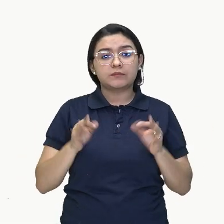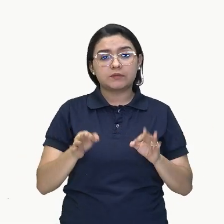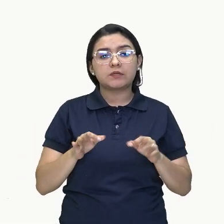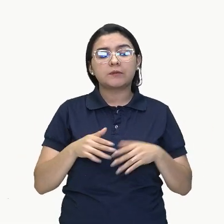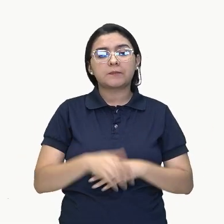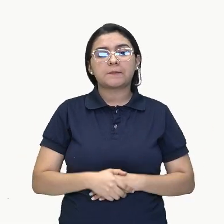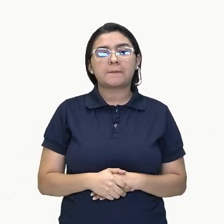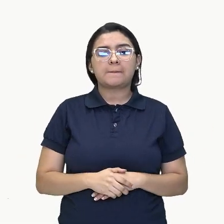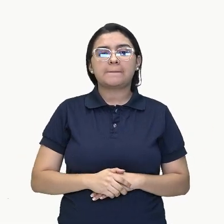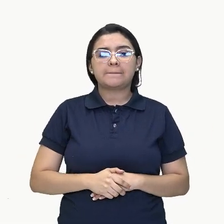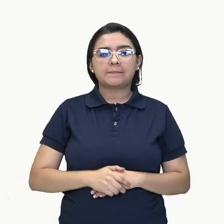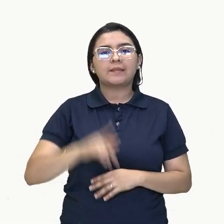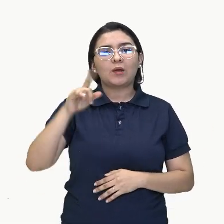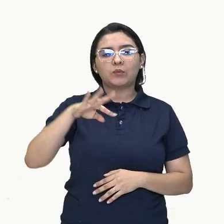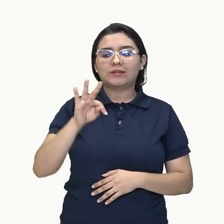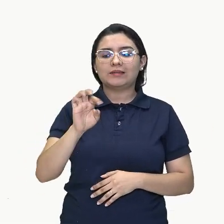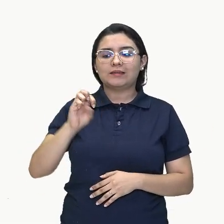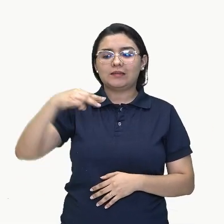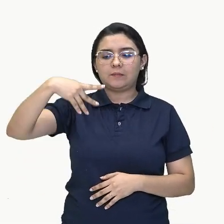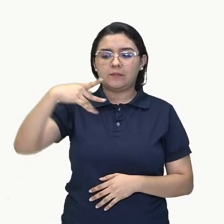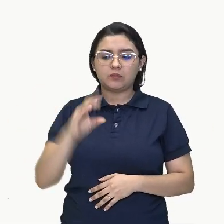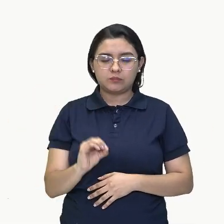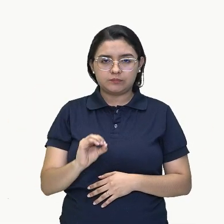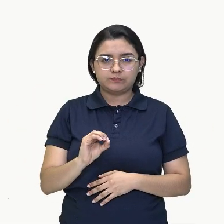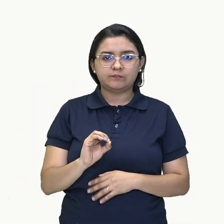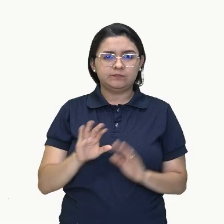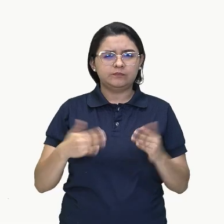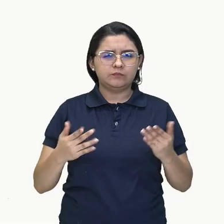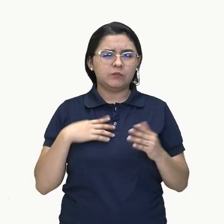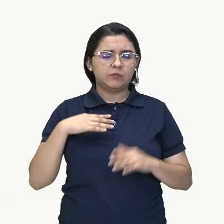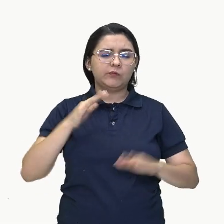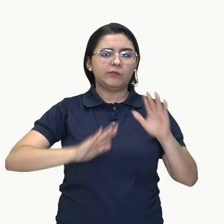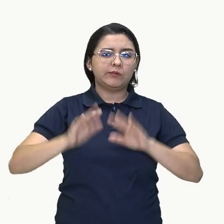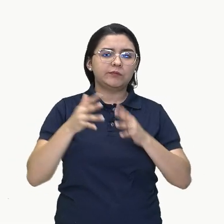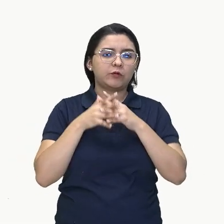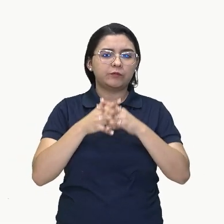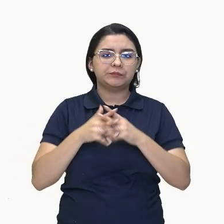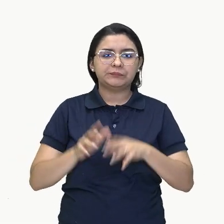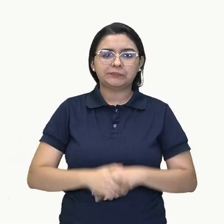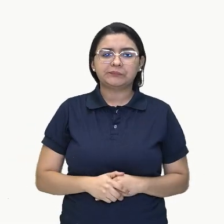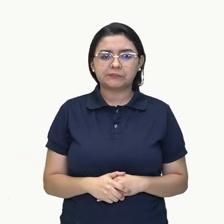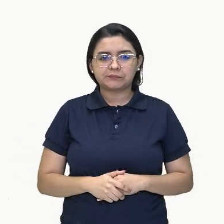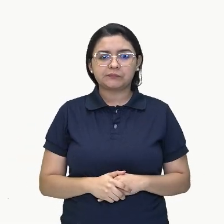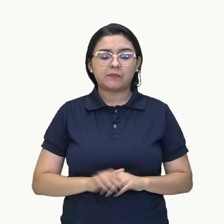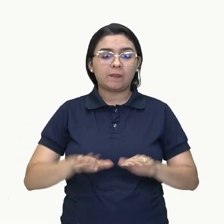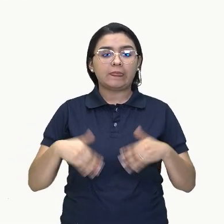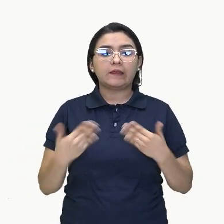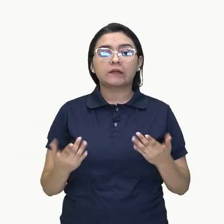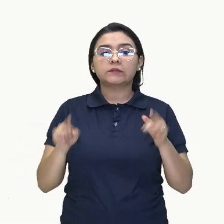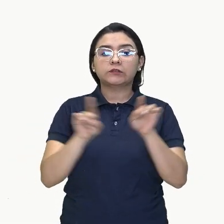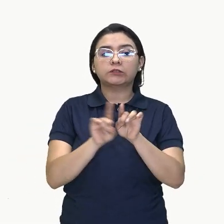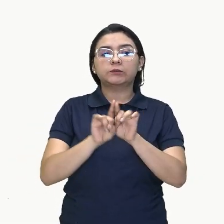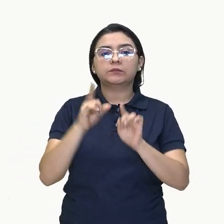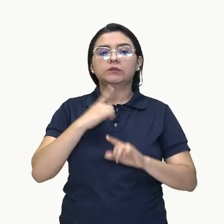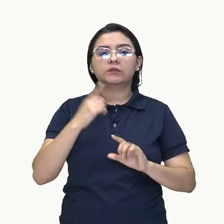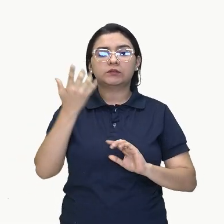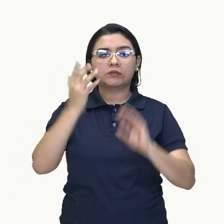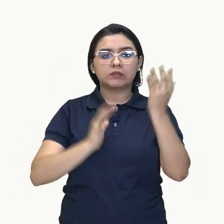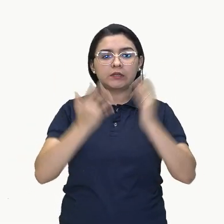estamos falando do tempo, tá bom? Apenas para vocês não confundirem mais aí. E aí nós temos